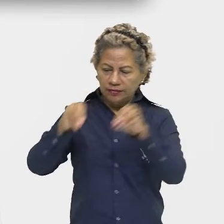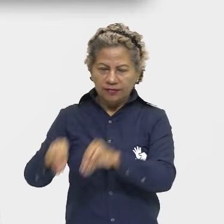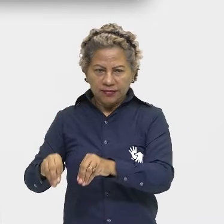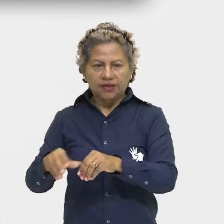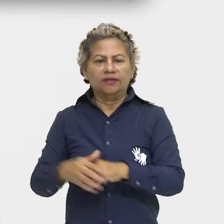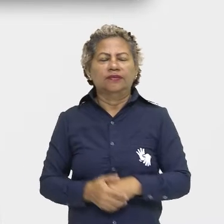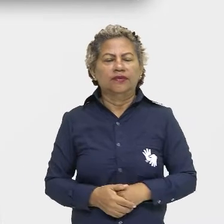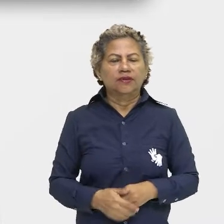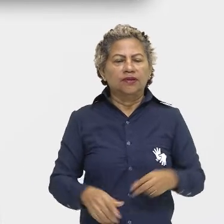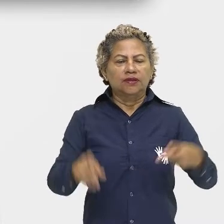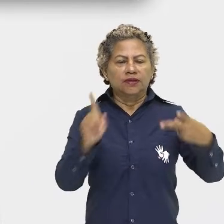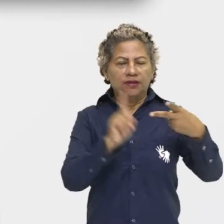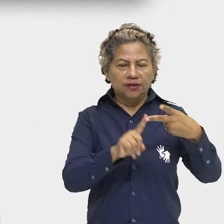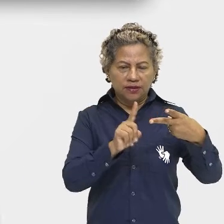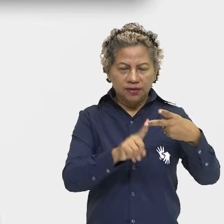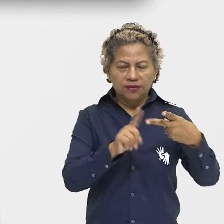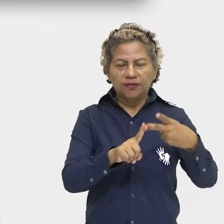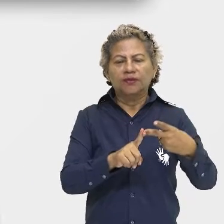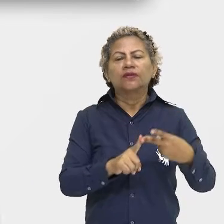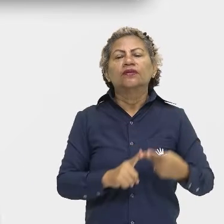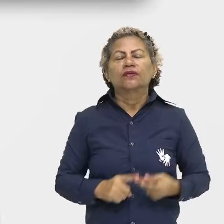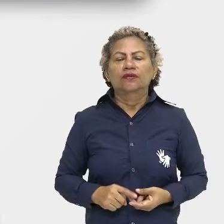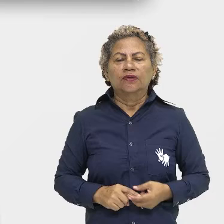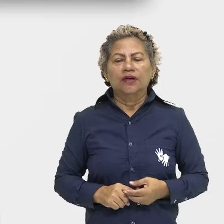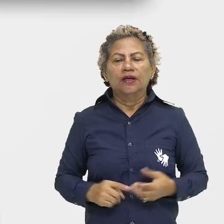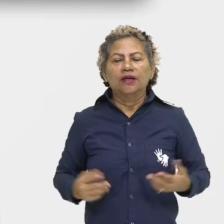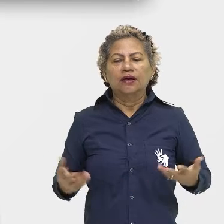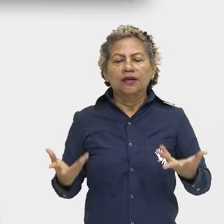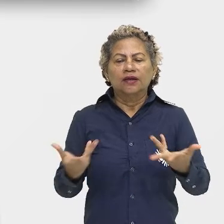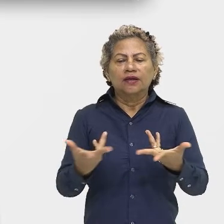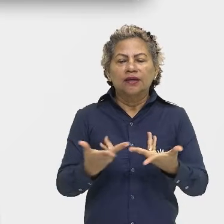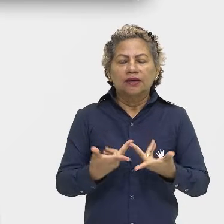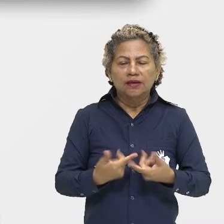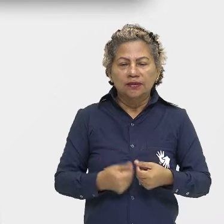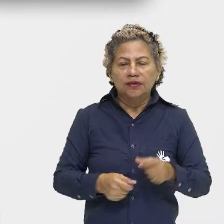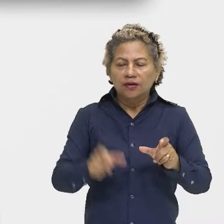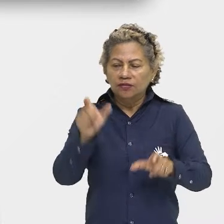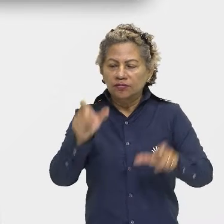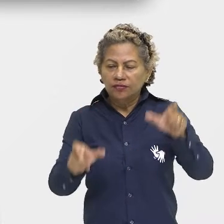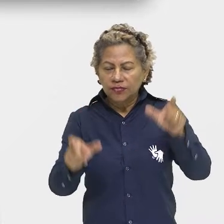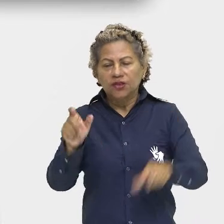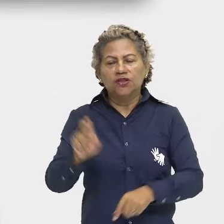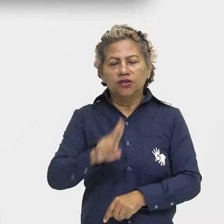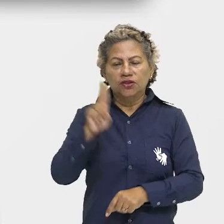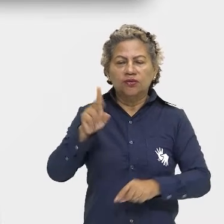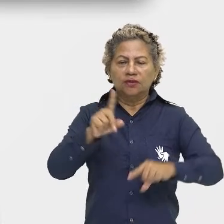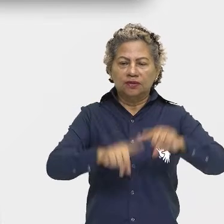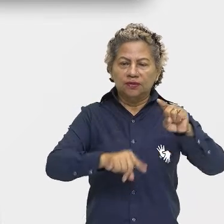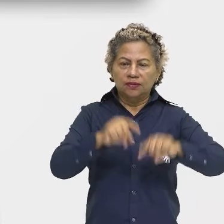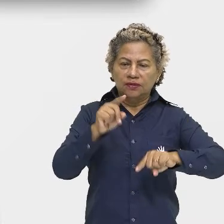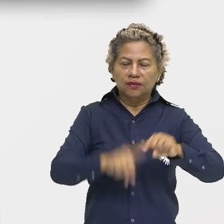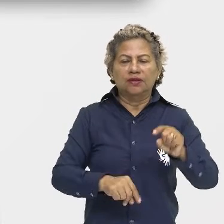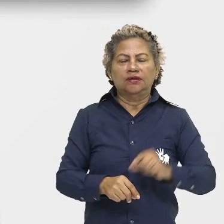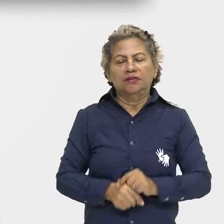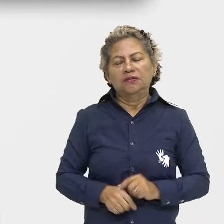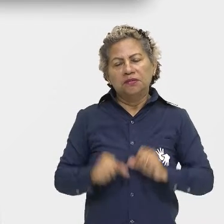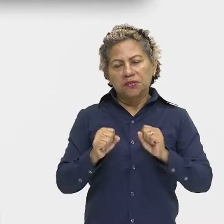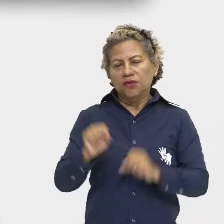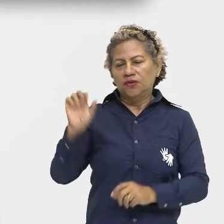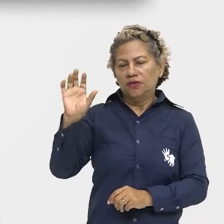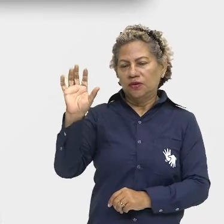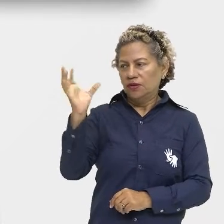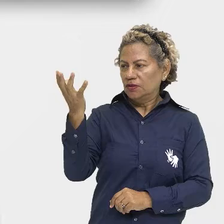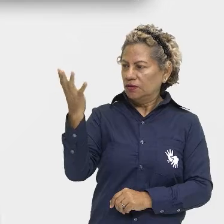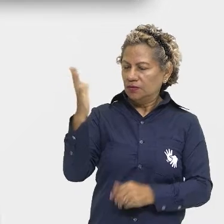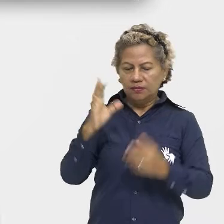manipulação envolvem as nossas habilidades de manipular objetos, seja com as nossas